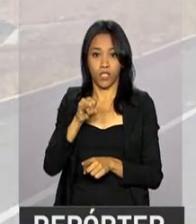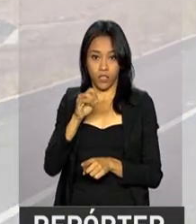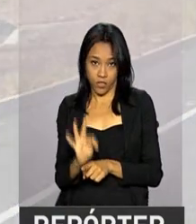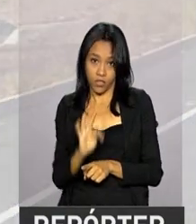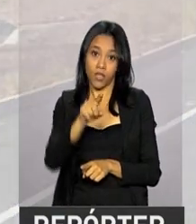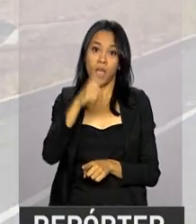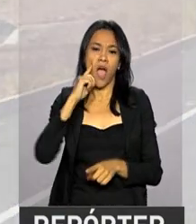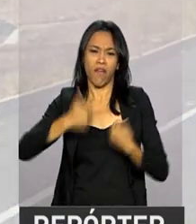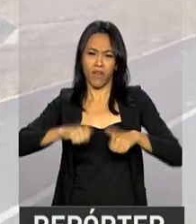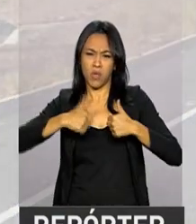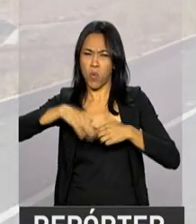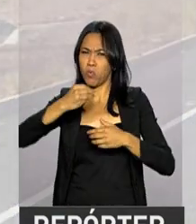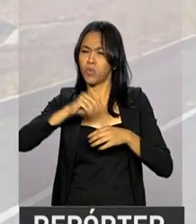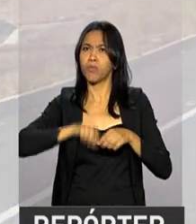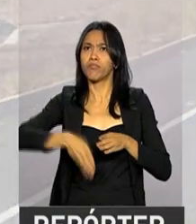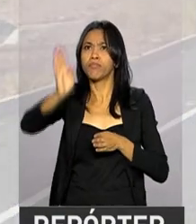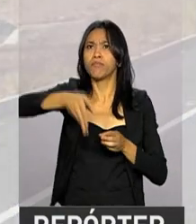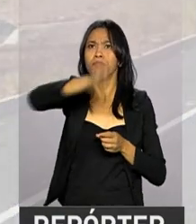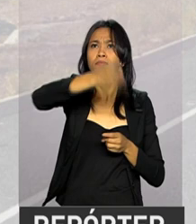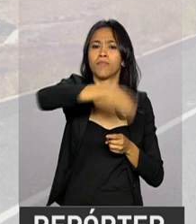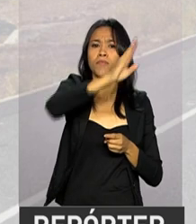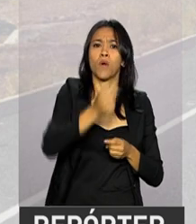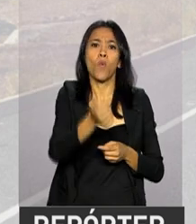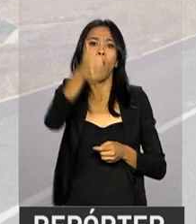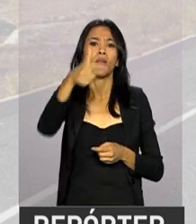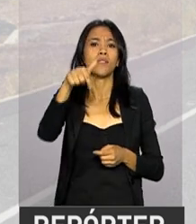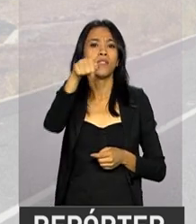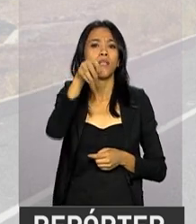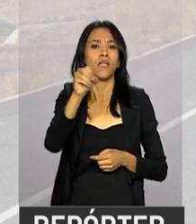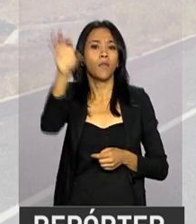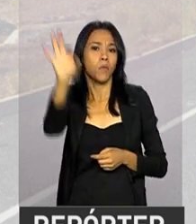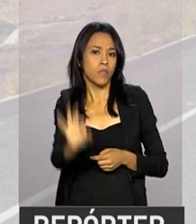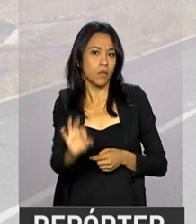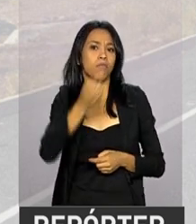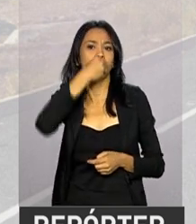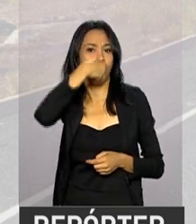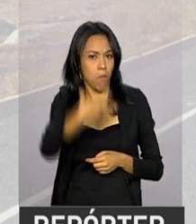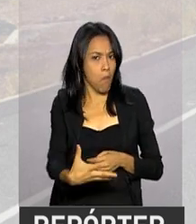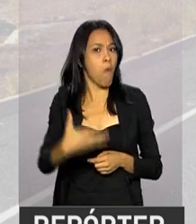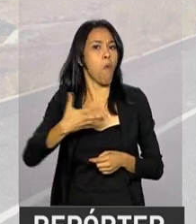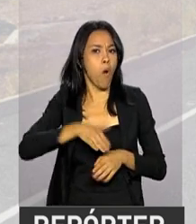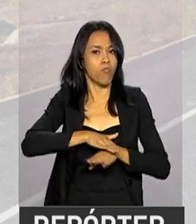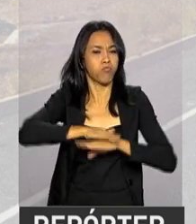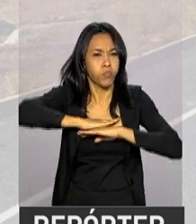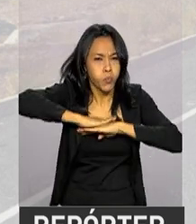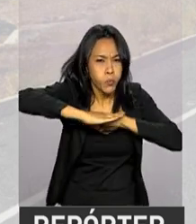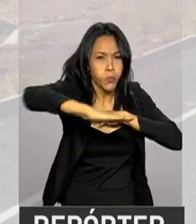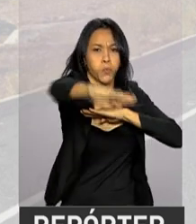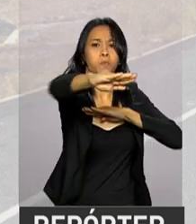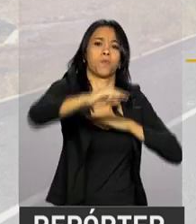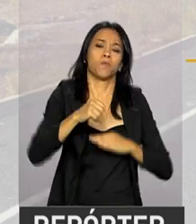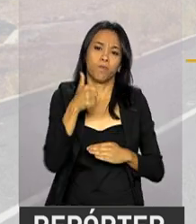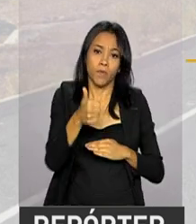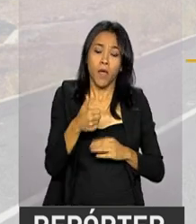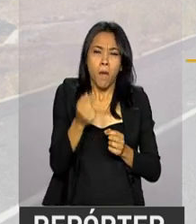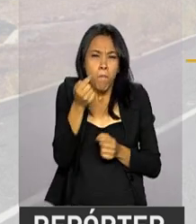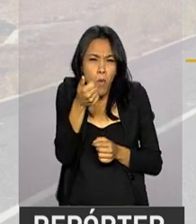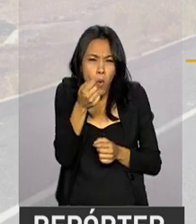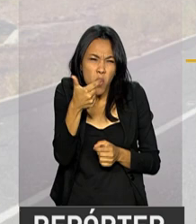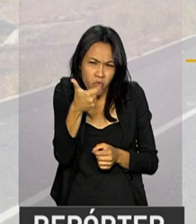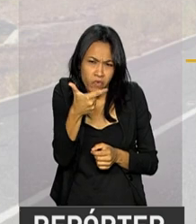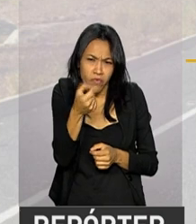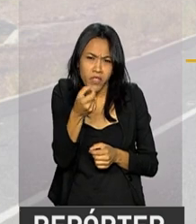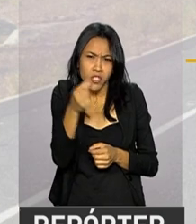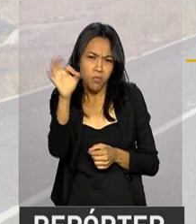rodovias federais quase 70% delas estão em bom estado de manutenção pouco mais de 20% foram